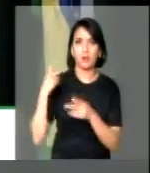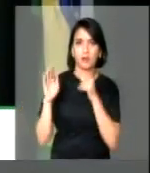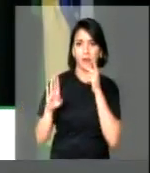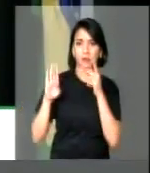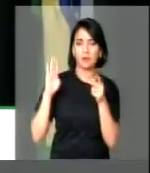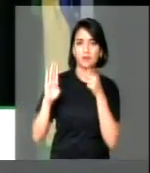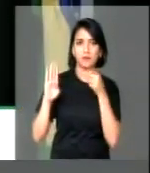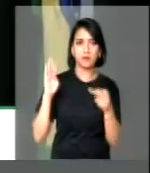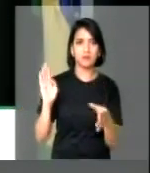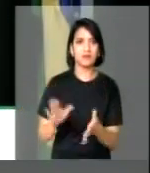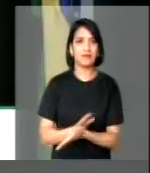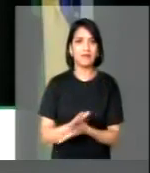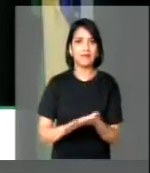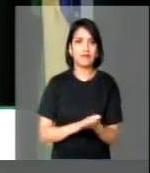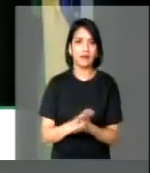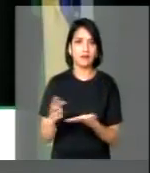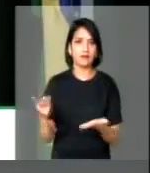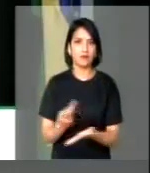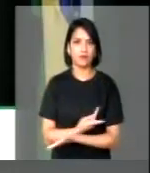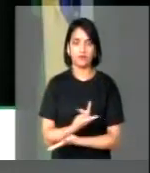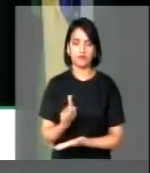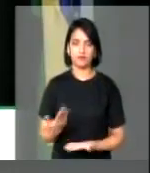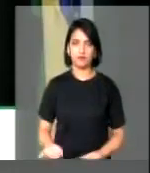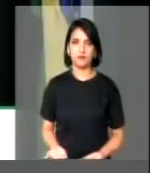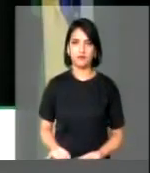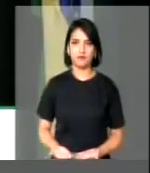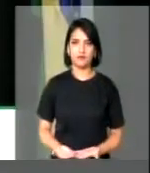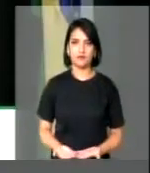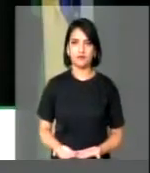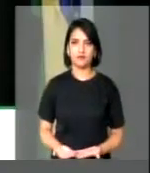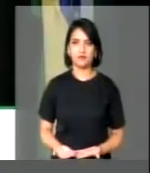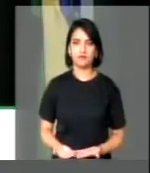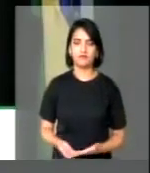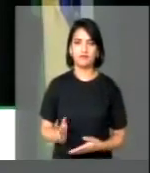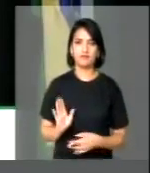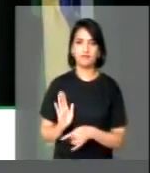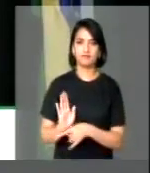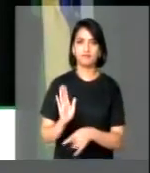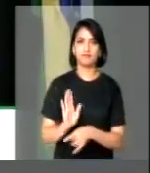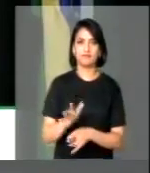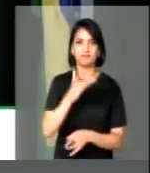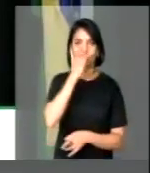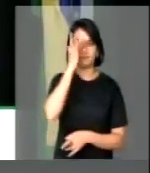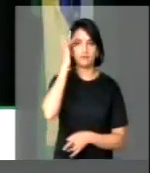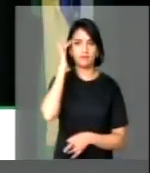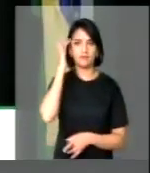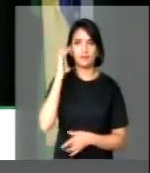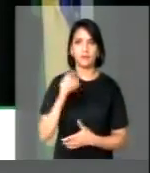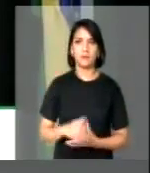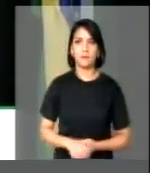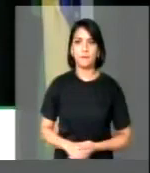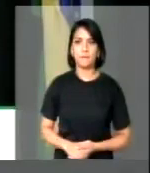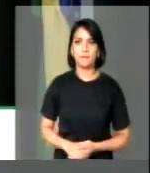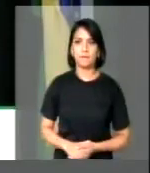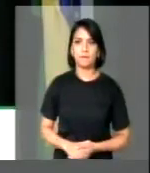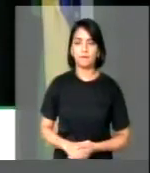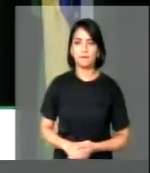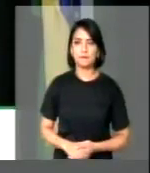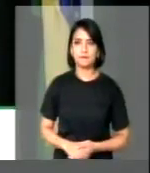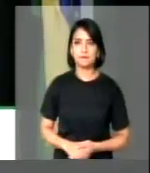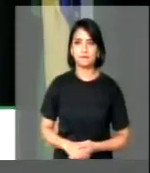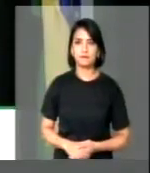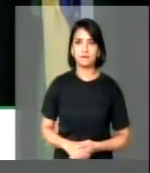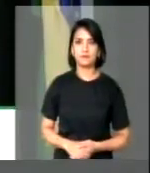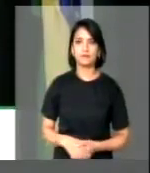e que nada de concreto é feito por essas vítimas. Eu deixo aqui, faço aqui